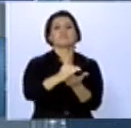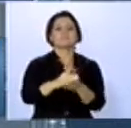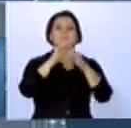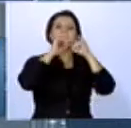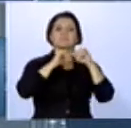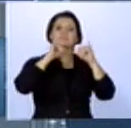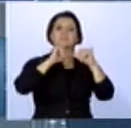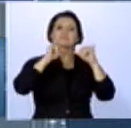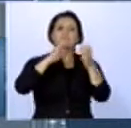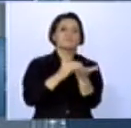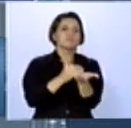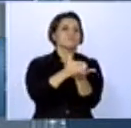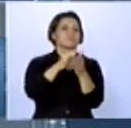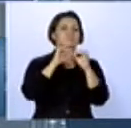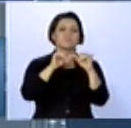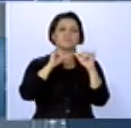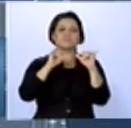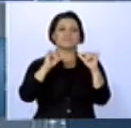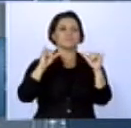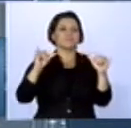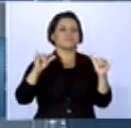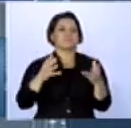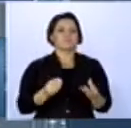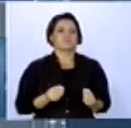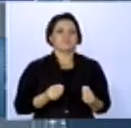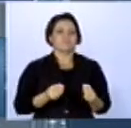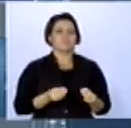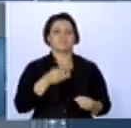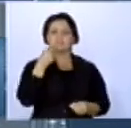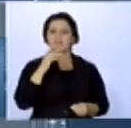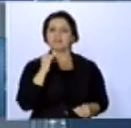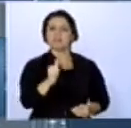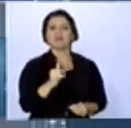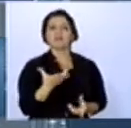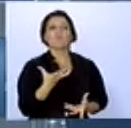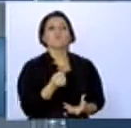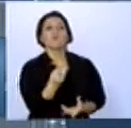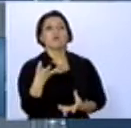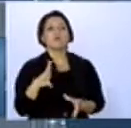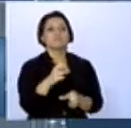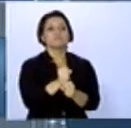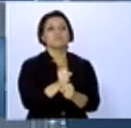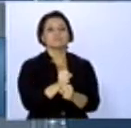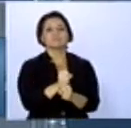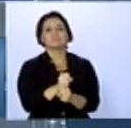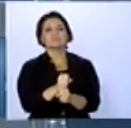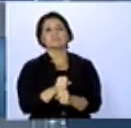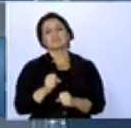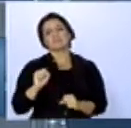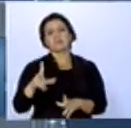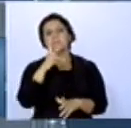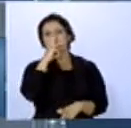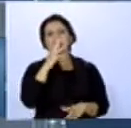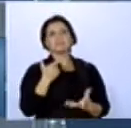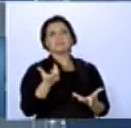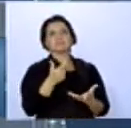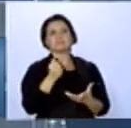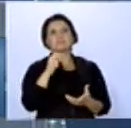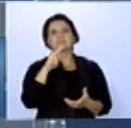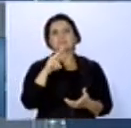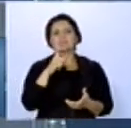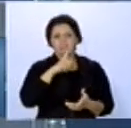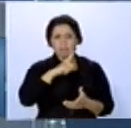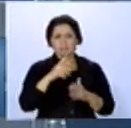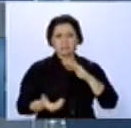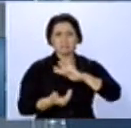é quase que um oxímero você colocar um livro dizer para ele qual que vai ser um limite para uns funcionário como um Autoban não tem